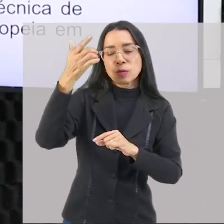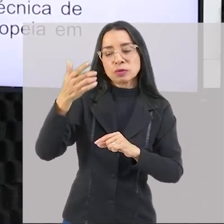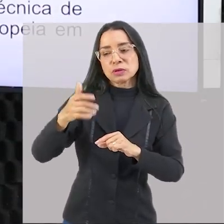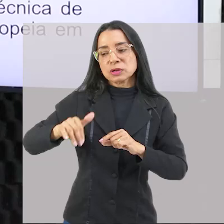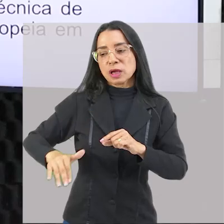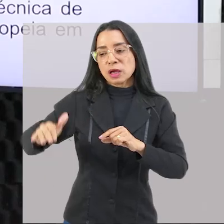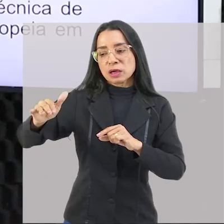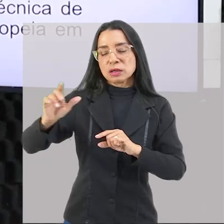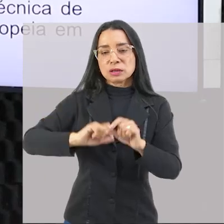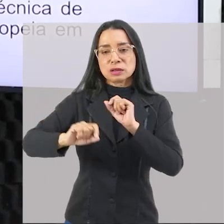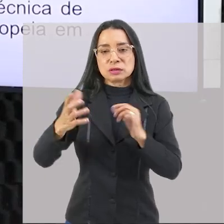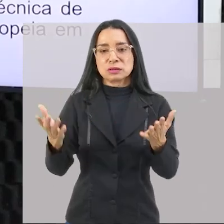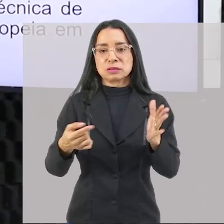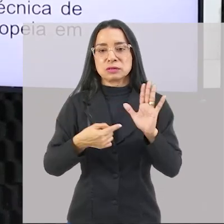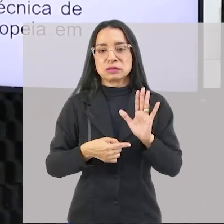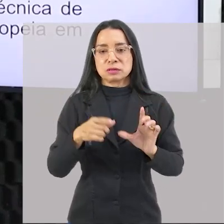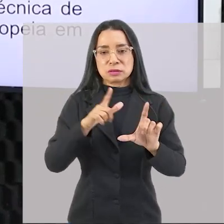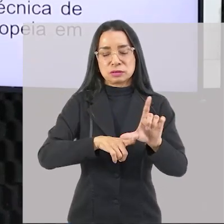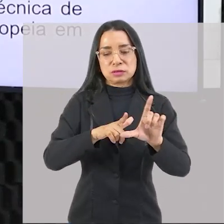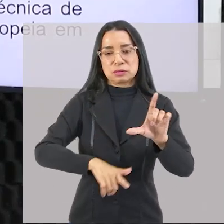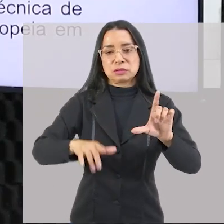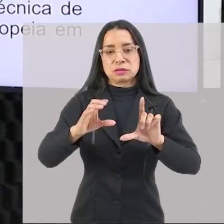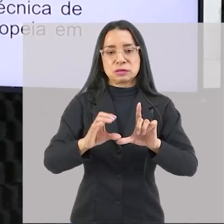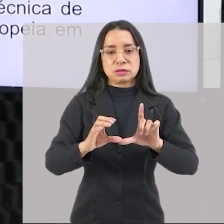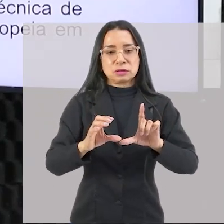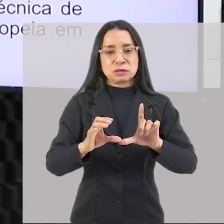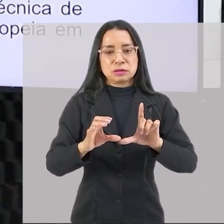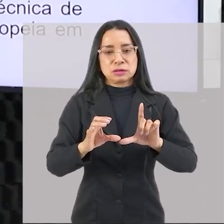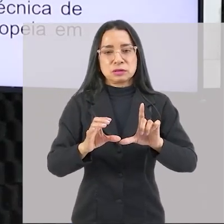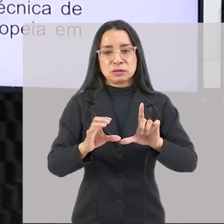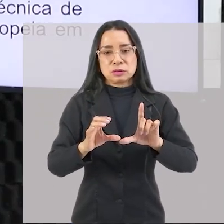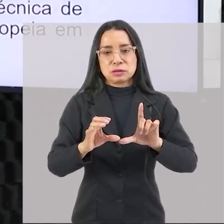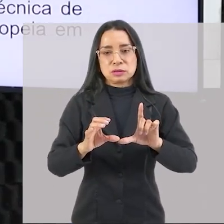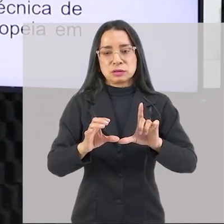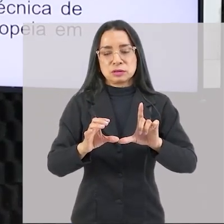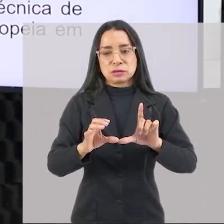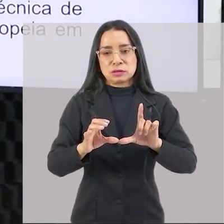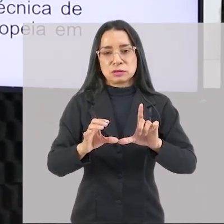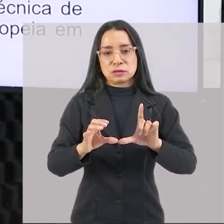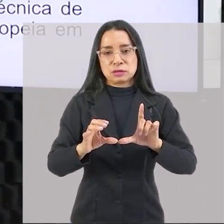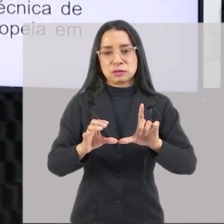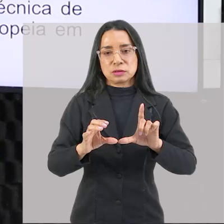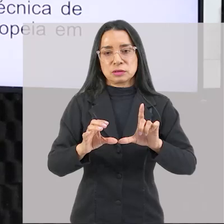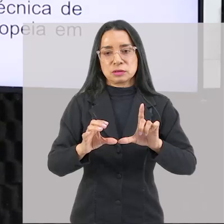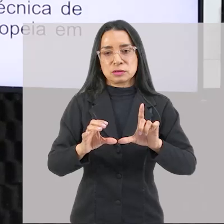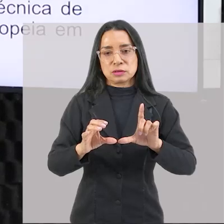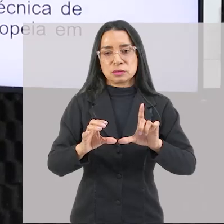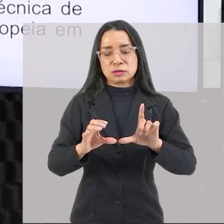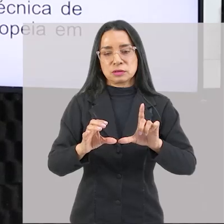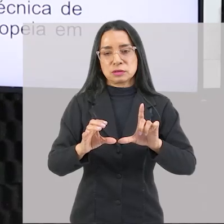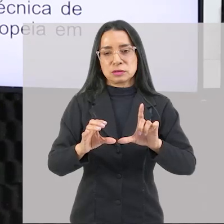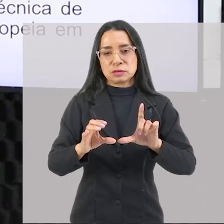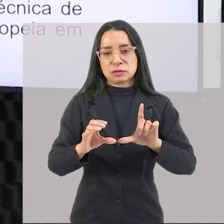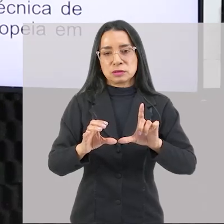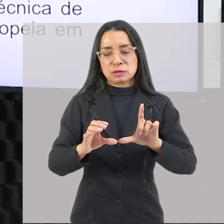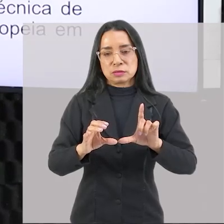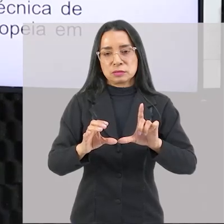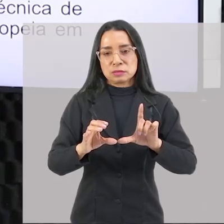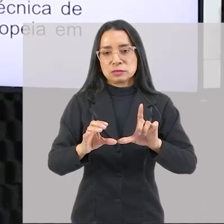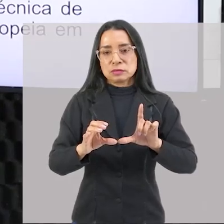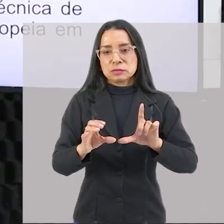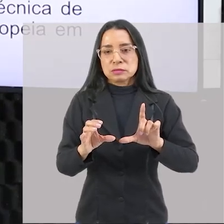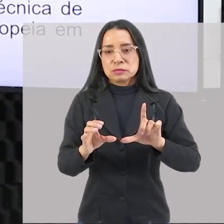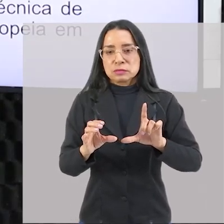Letra C. Revela seu apego à cultura rural? Não. Essas brincadeiras a gente fazia na rua, né? Inclusive nas